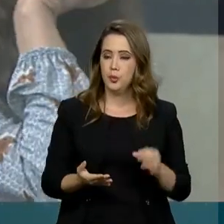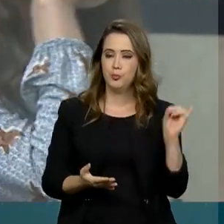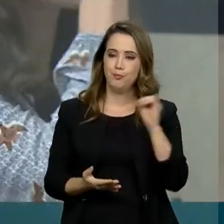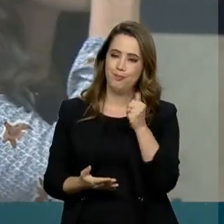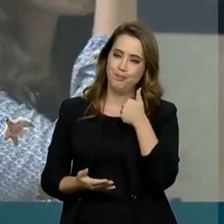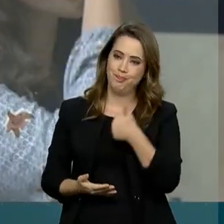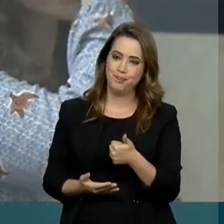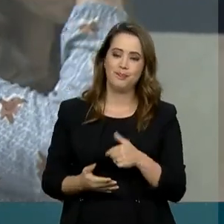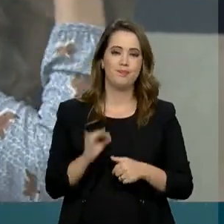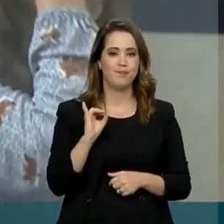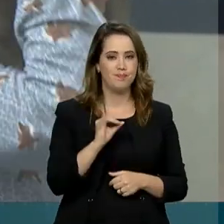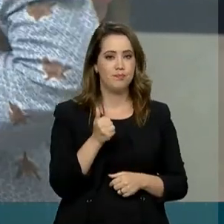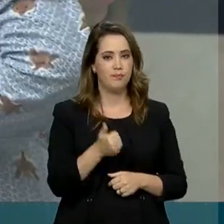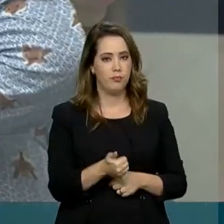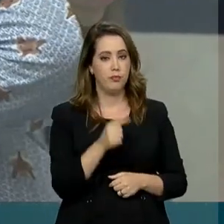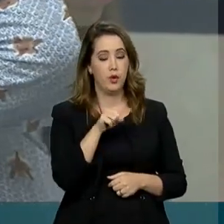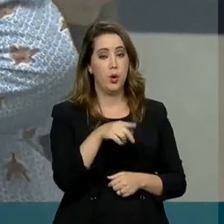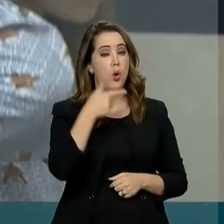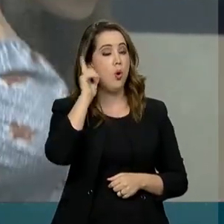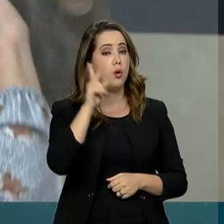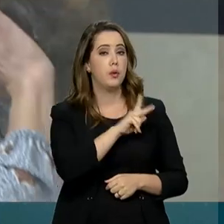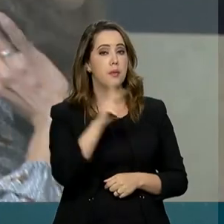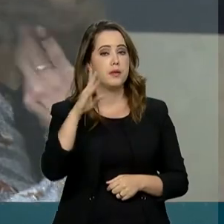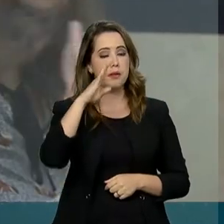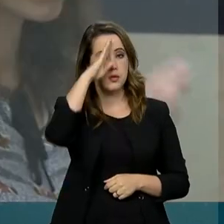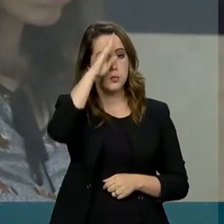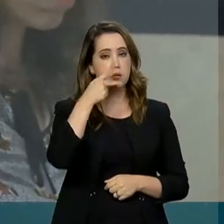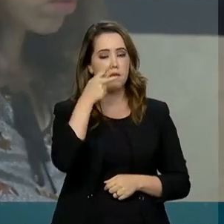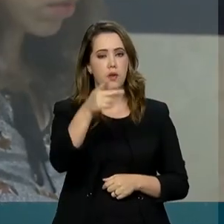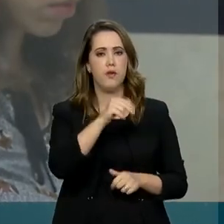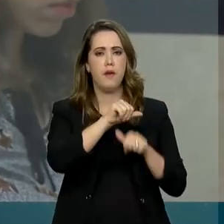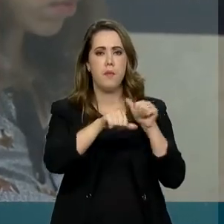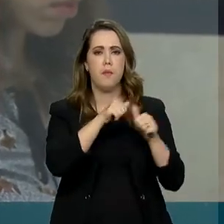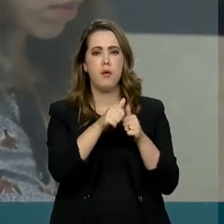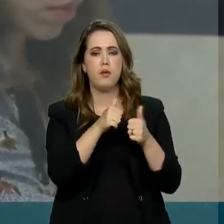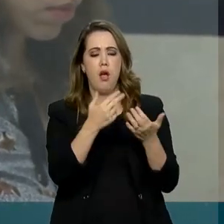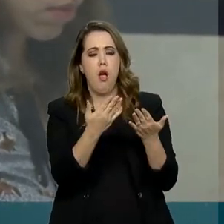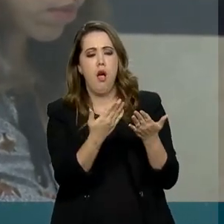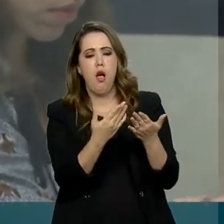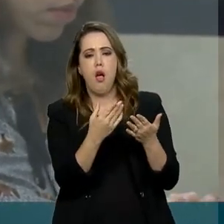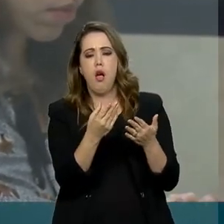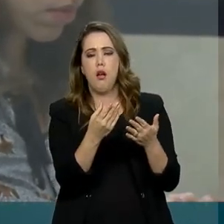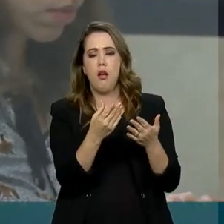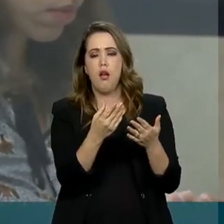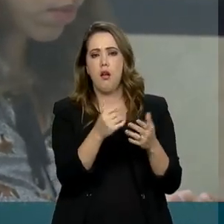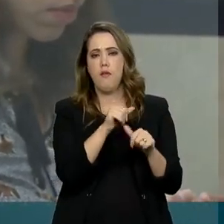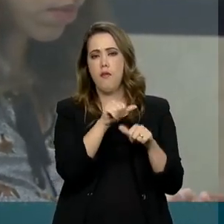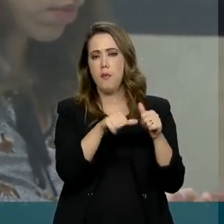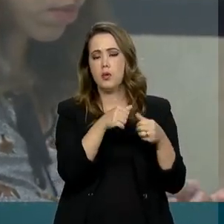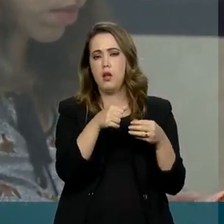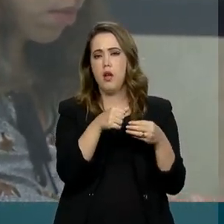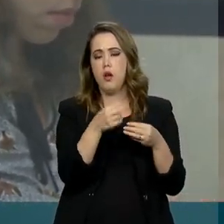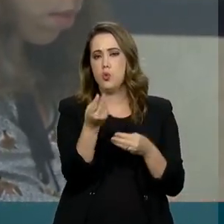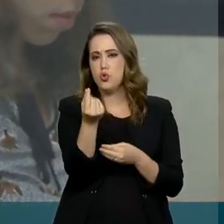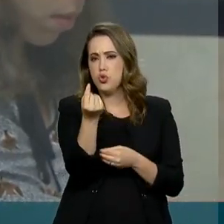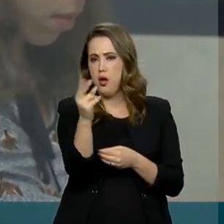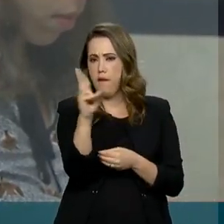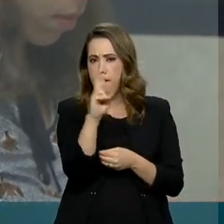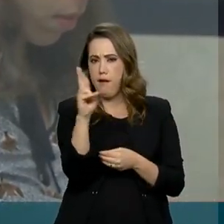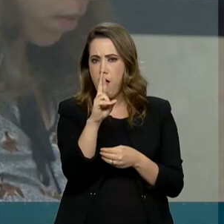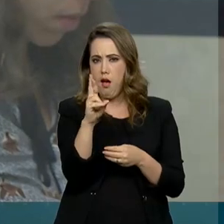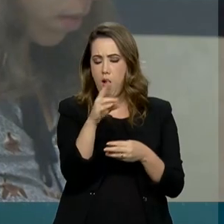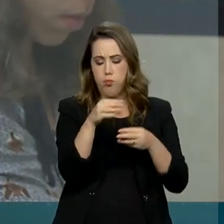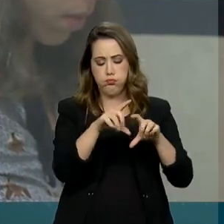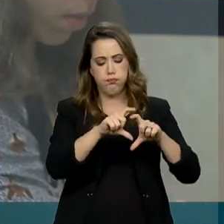falou no programa do ratinho que vai mudar a célula a célula hoje 50 e 100 reais para combater